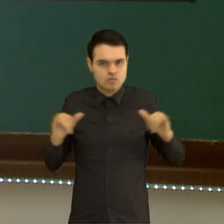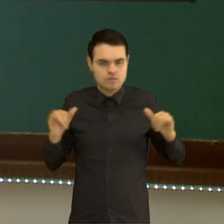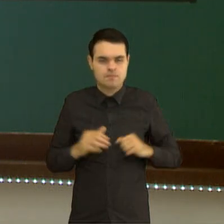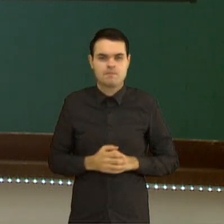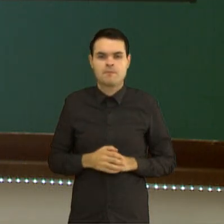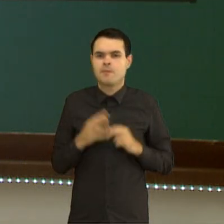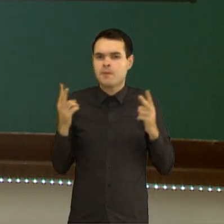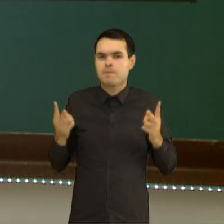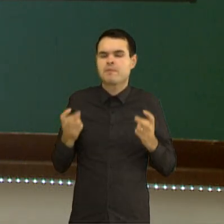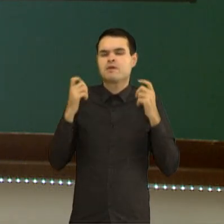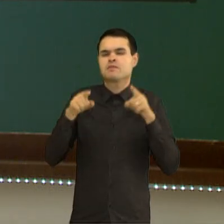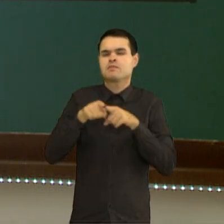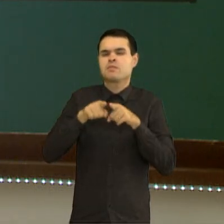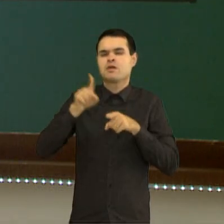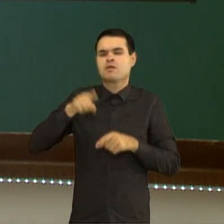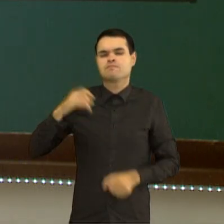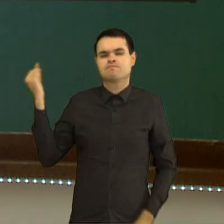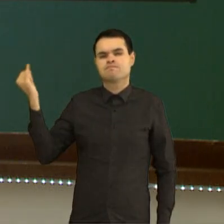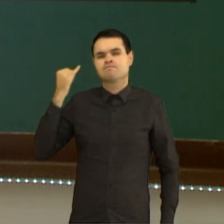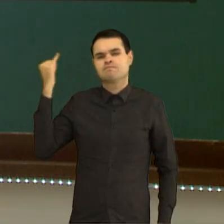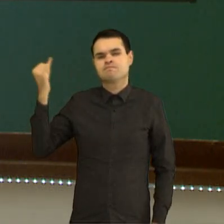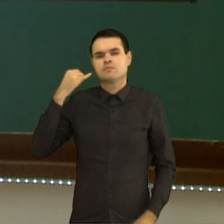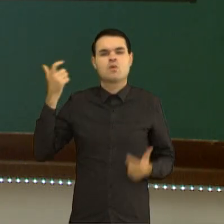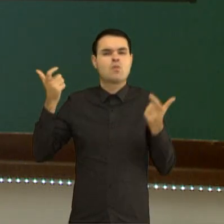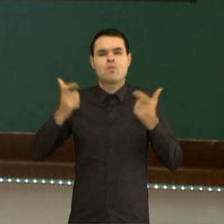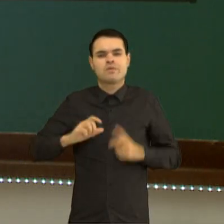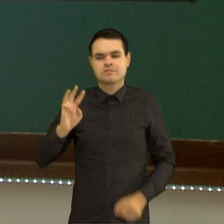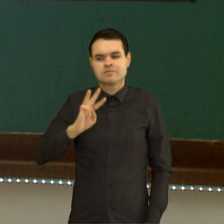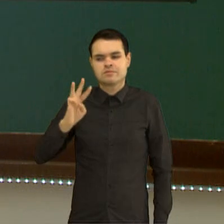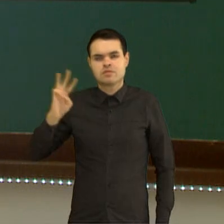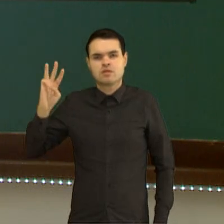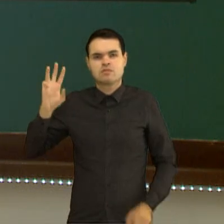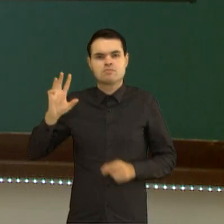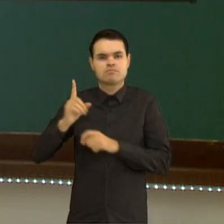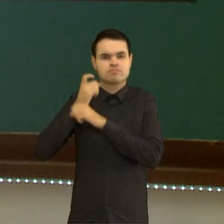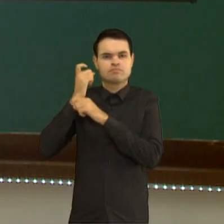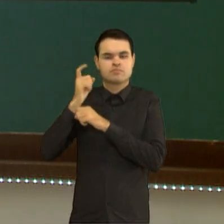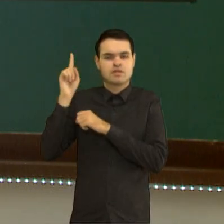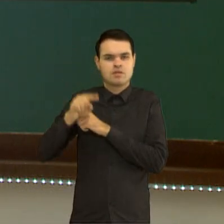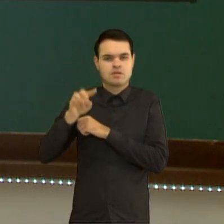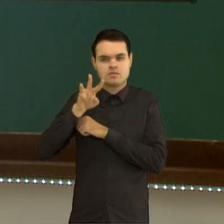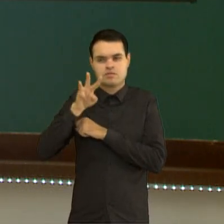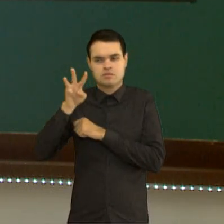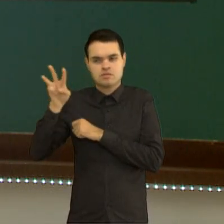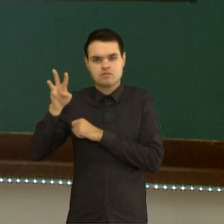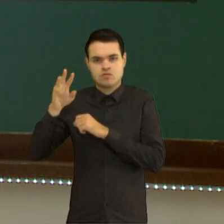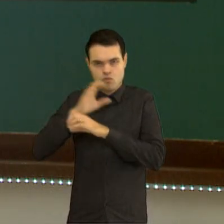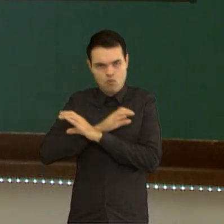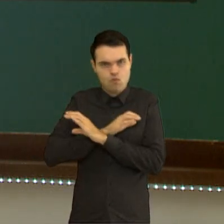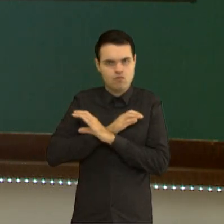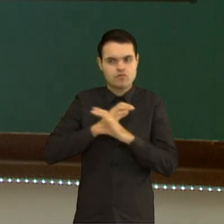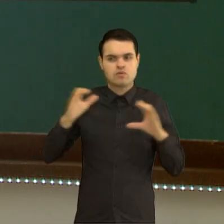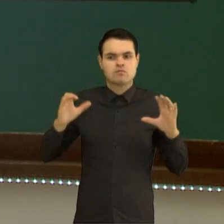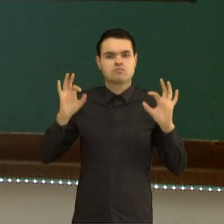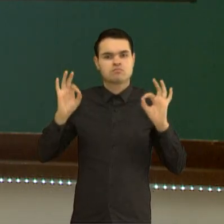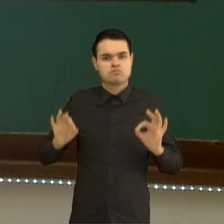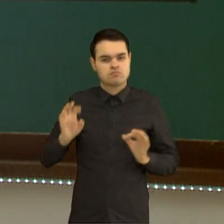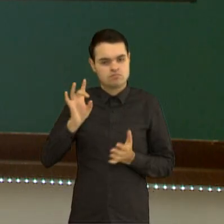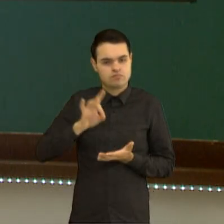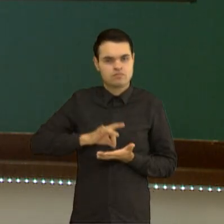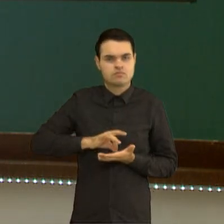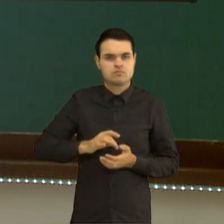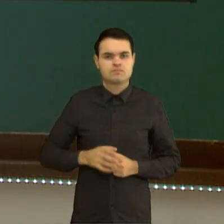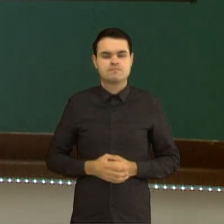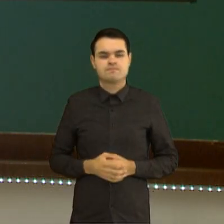também que é super importante o site de onde essa notícia foi retirada, que se trata de um site confiável, ou seja, a notícia é